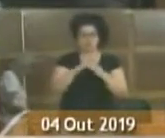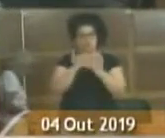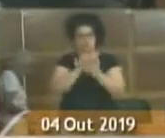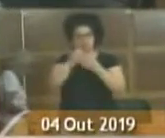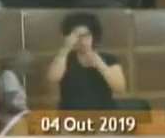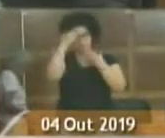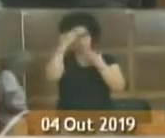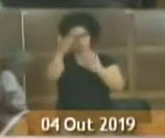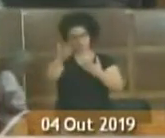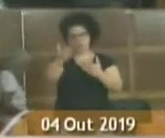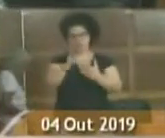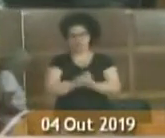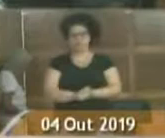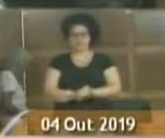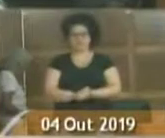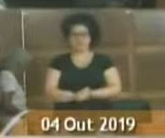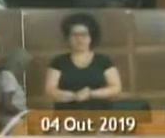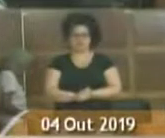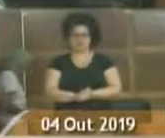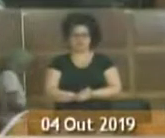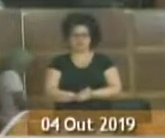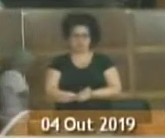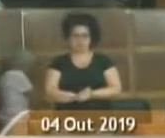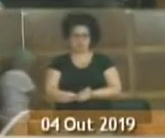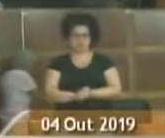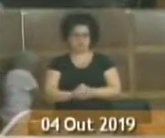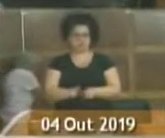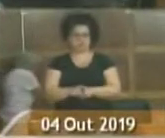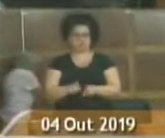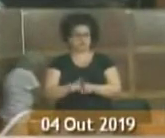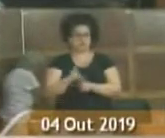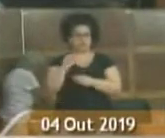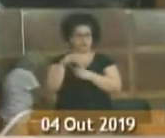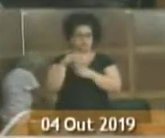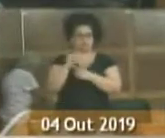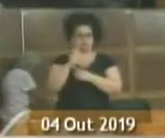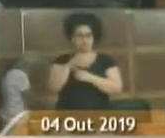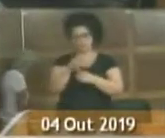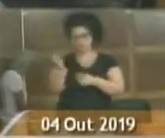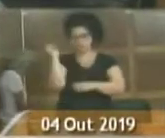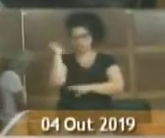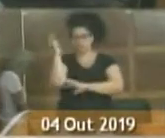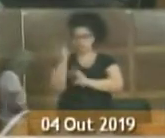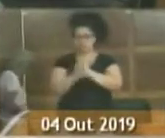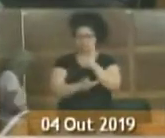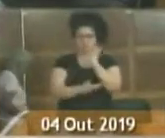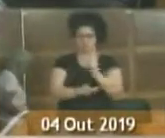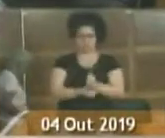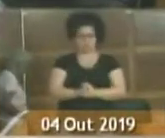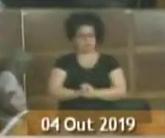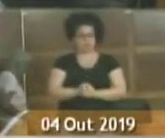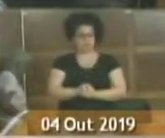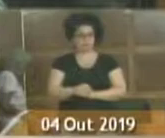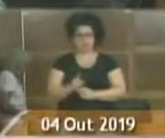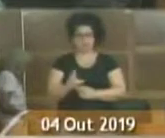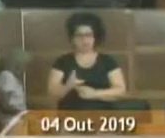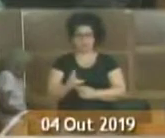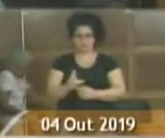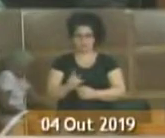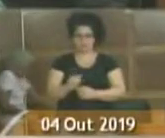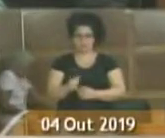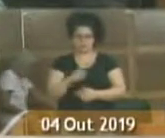obrigada, né? Ana Gabriela, que já foi do meio ambiente, já foi embora. A Lúcia, minha